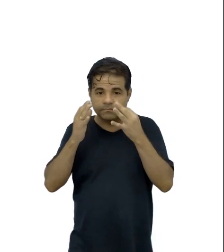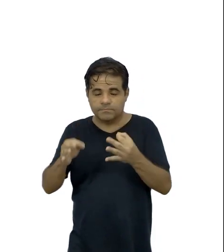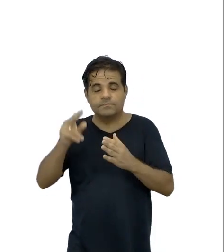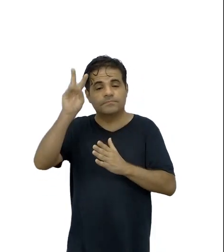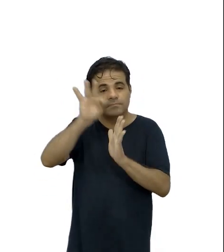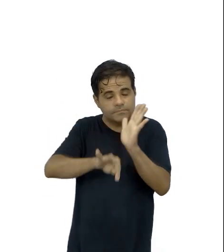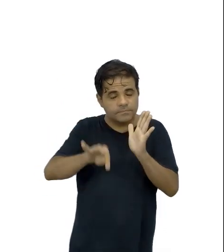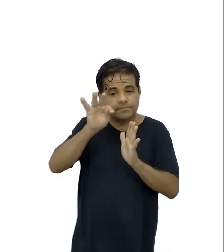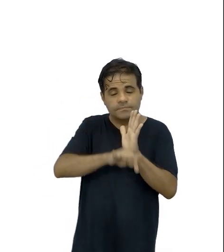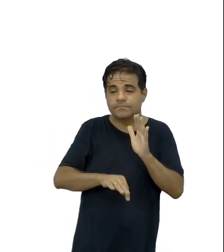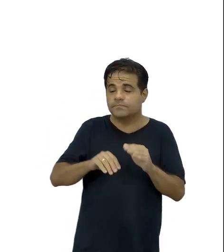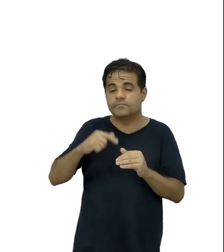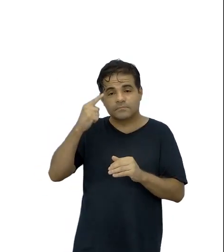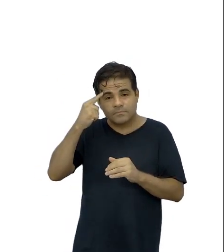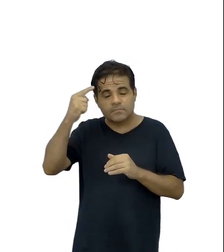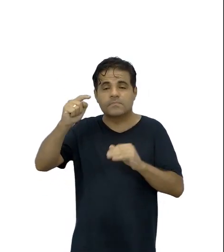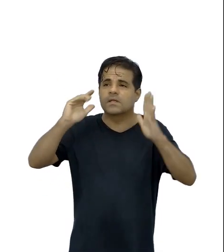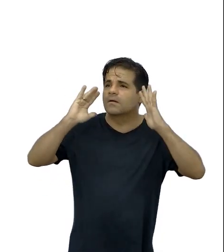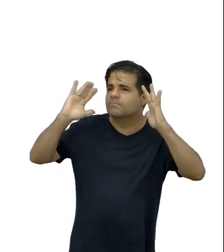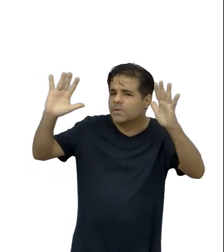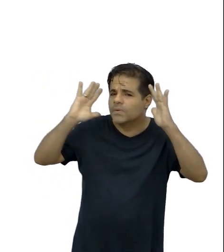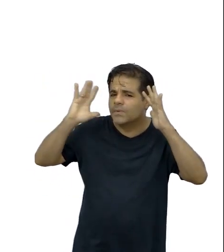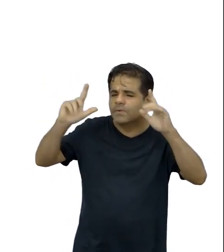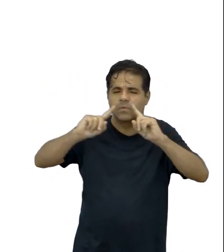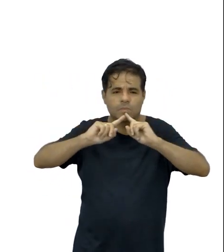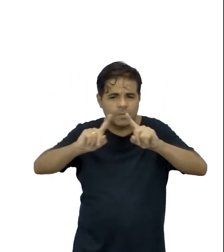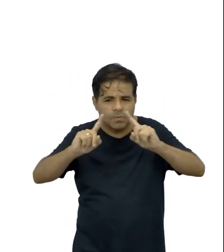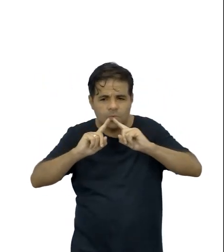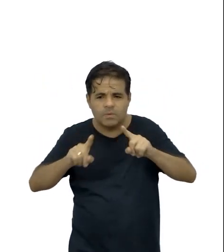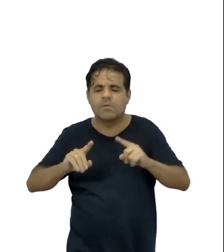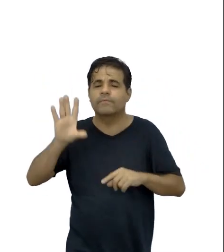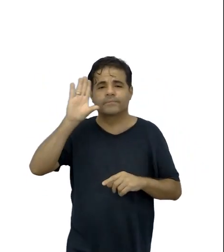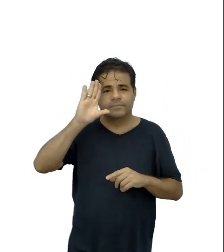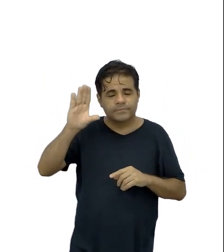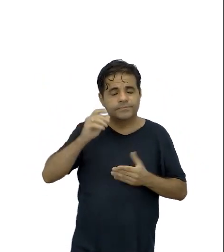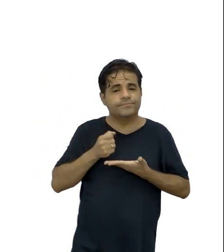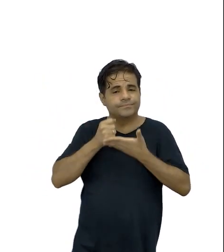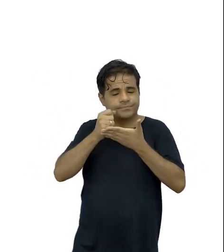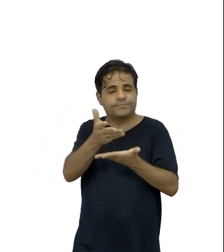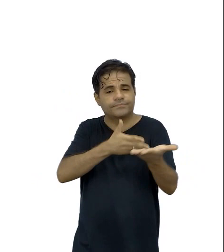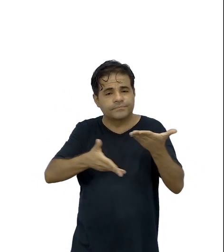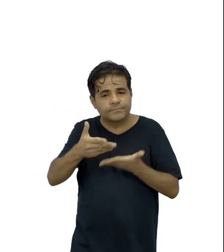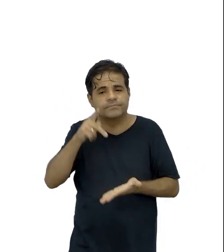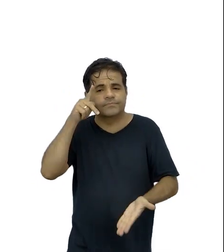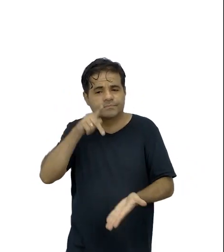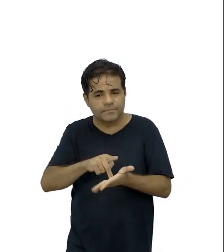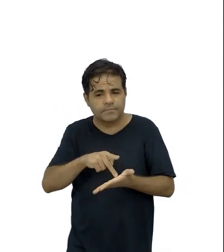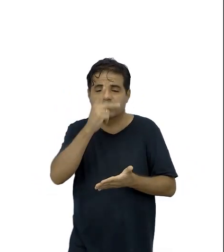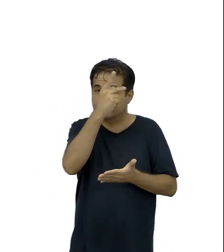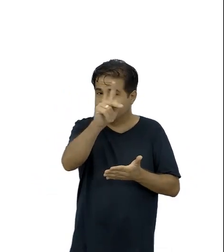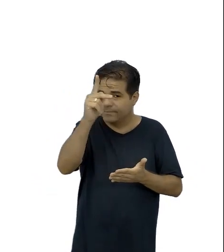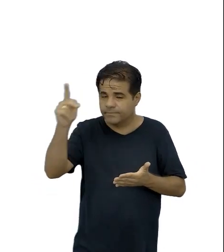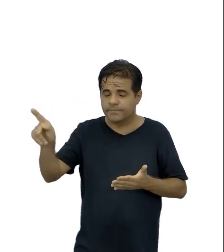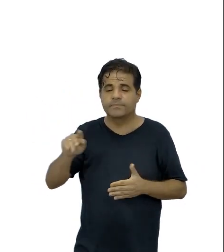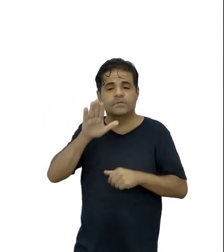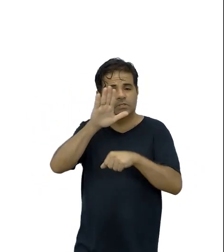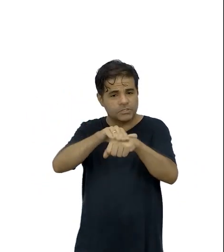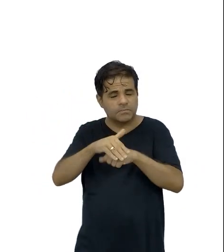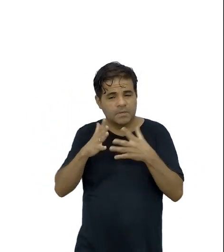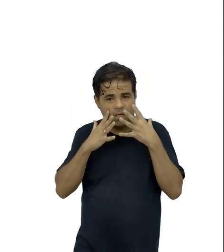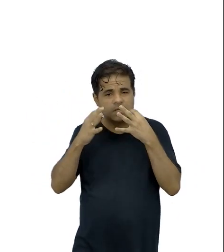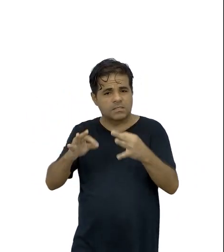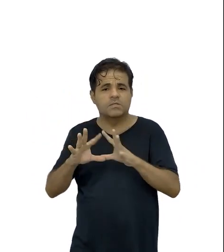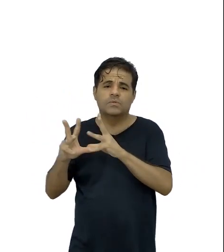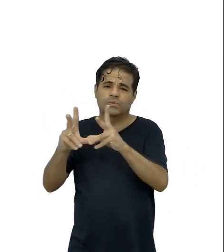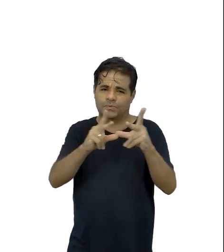Textos que remetem os estudantes à reflexão crítica, principalmente quando a gente leva em relação à realidade deles, chama muita atenção